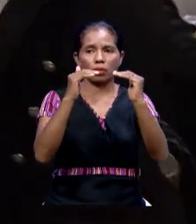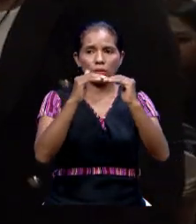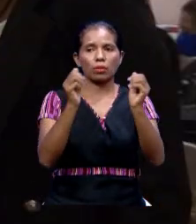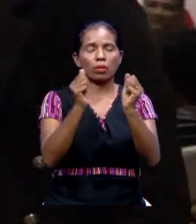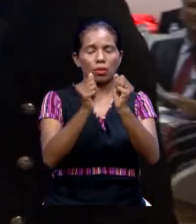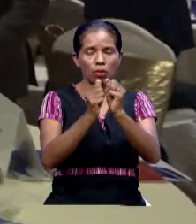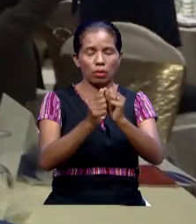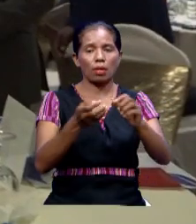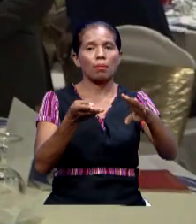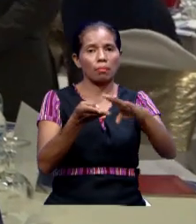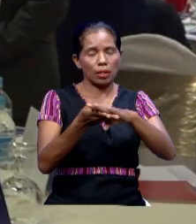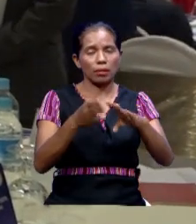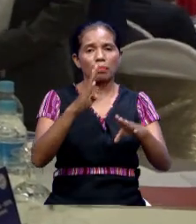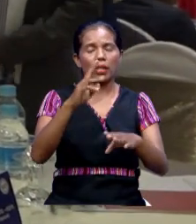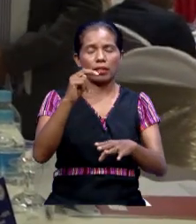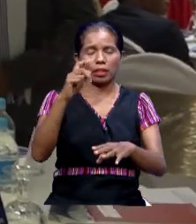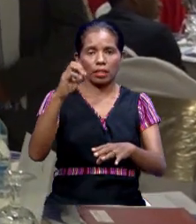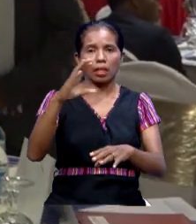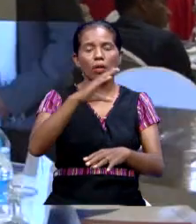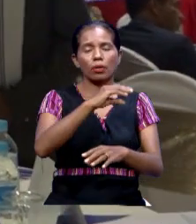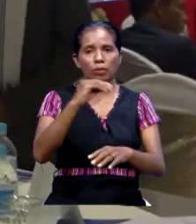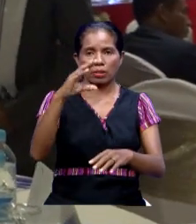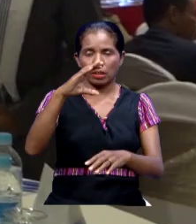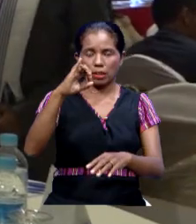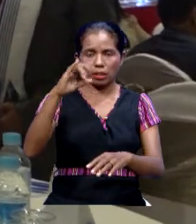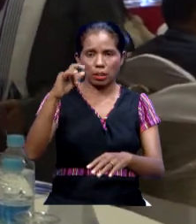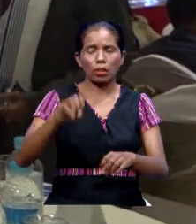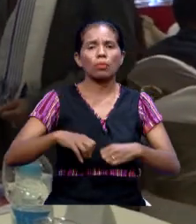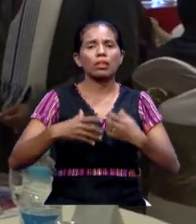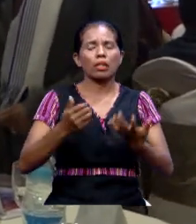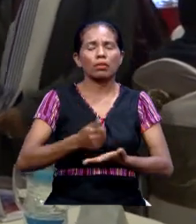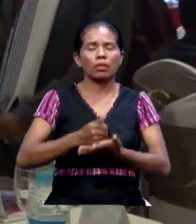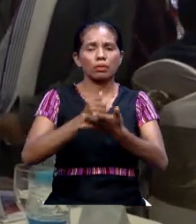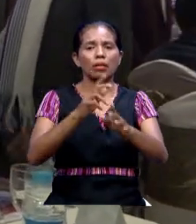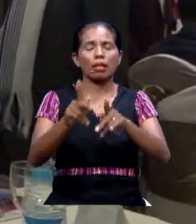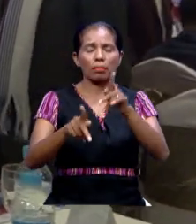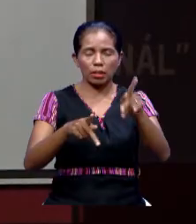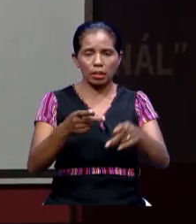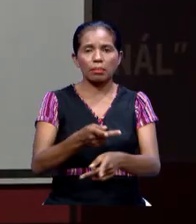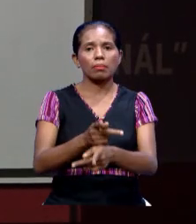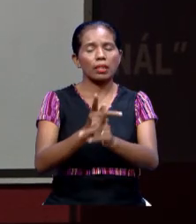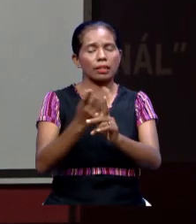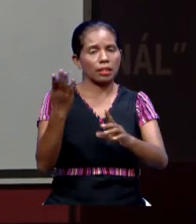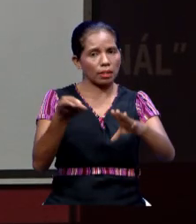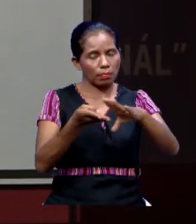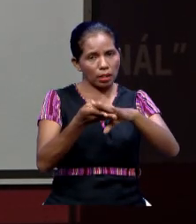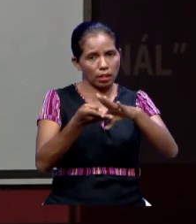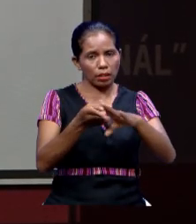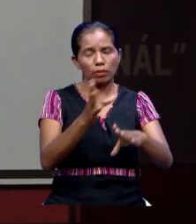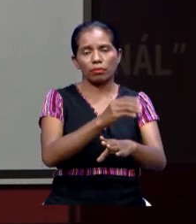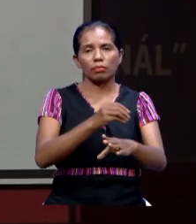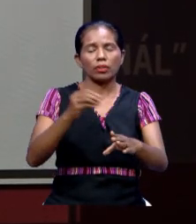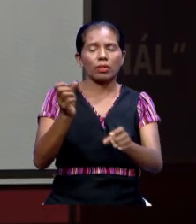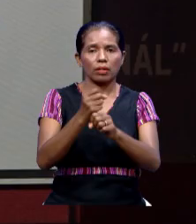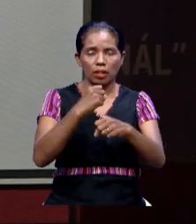e CCITL refere o ensa a tua ajuda em uma sirenebe, halo crédito e a banco ou de halo negócio no investimento e